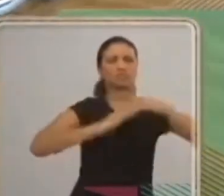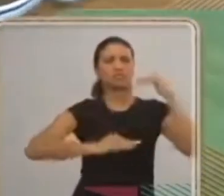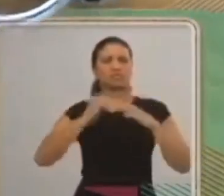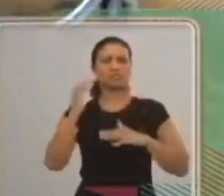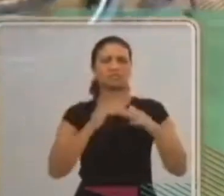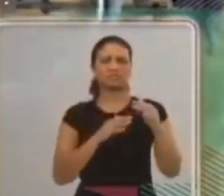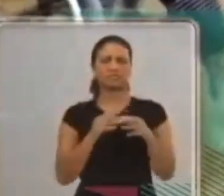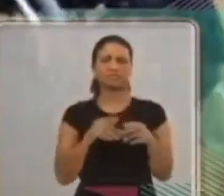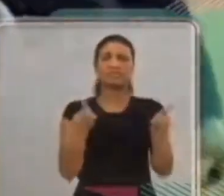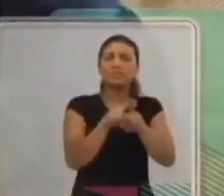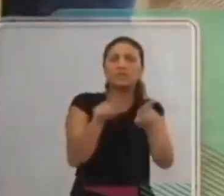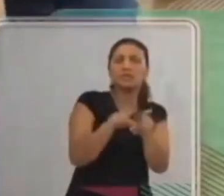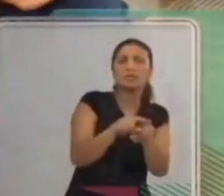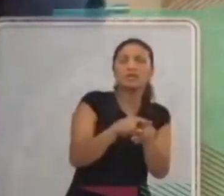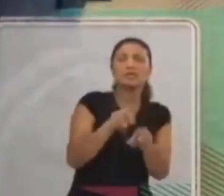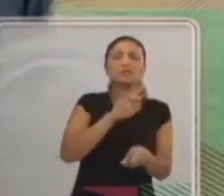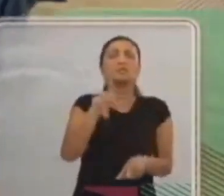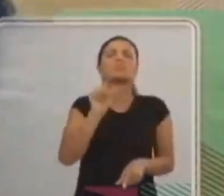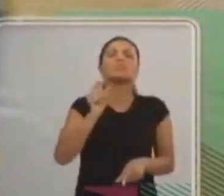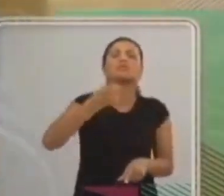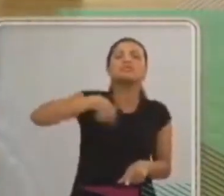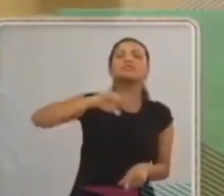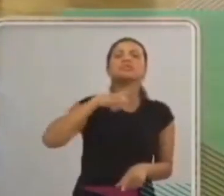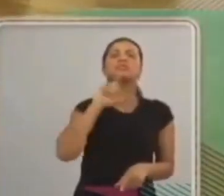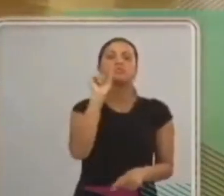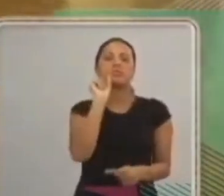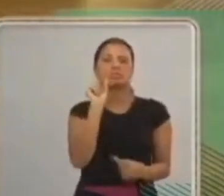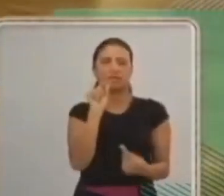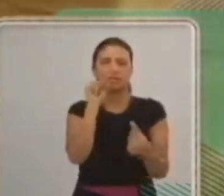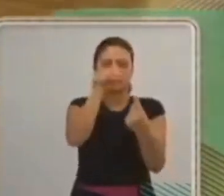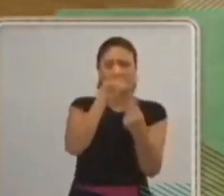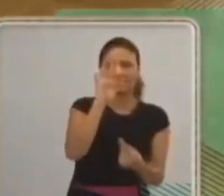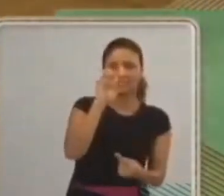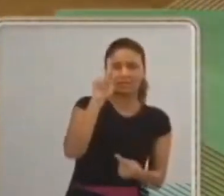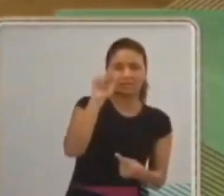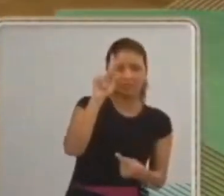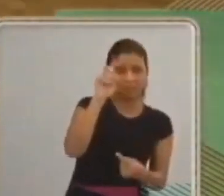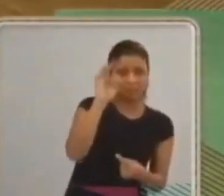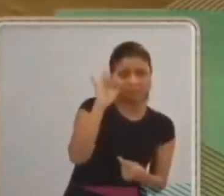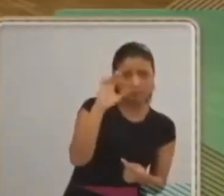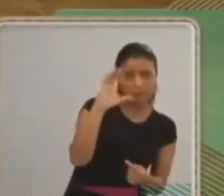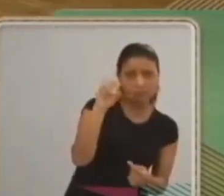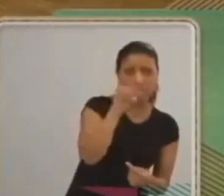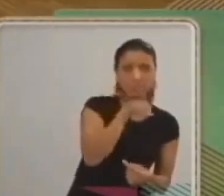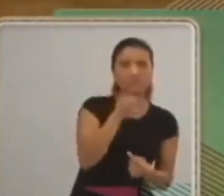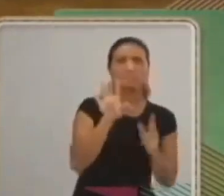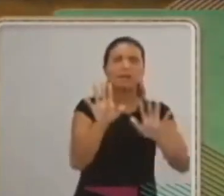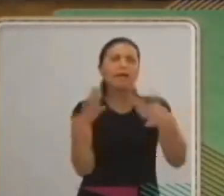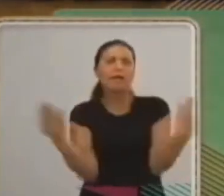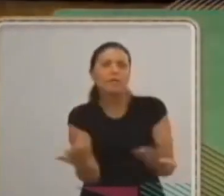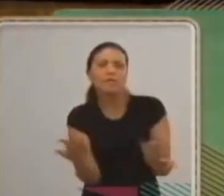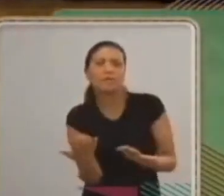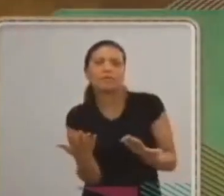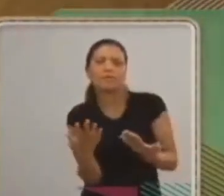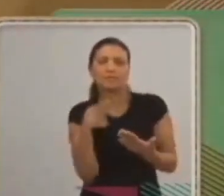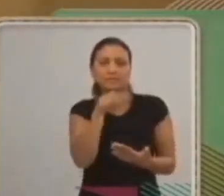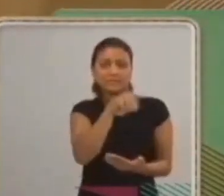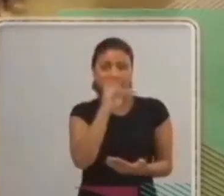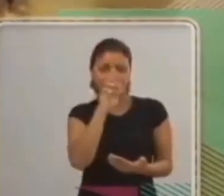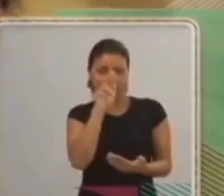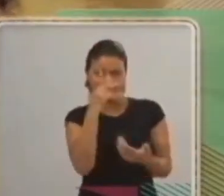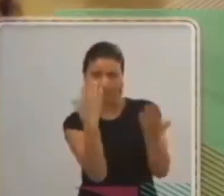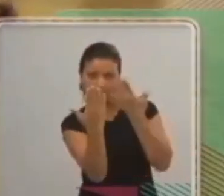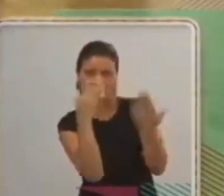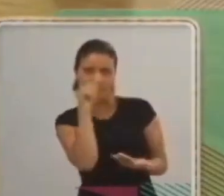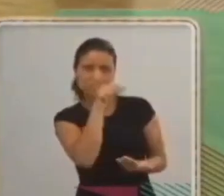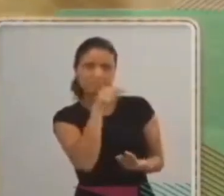Não que a gente negue a questão do lado terapêutico, mas para Pulsar, a terapia é uma